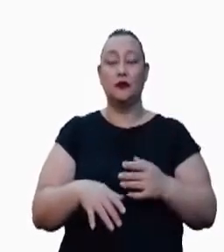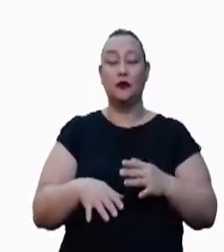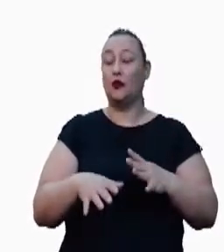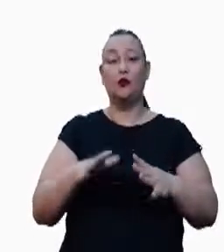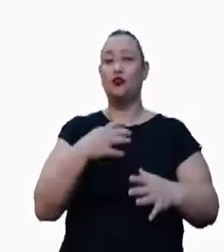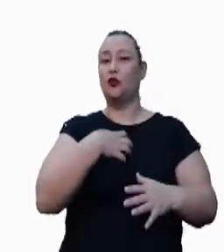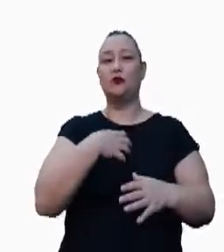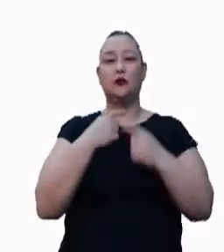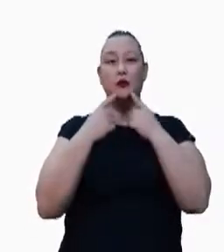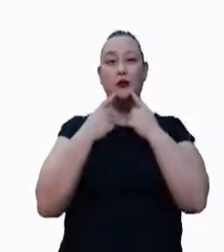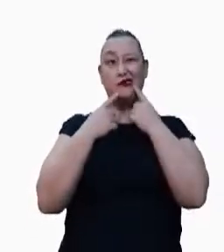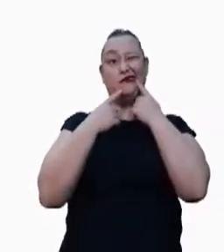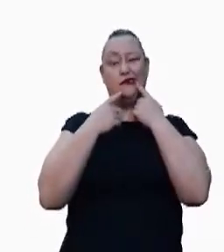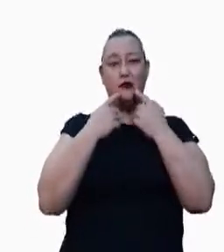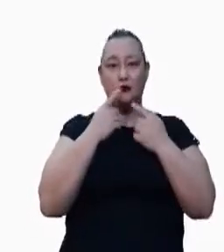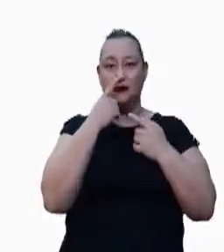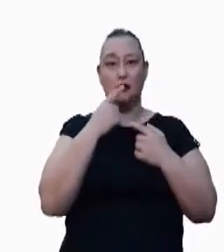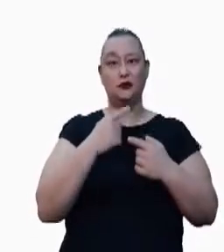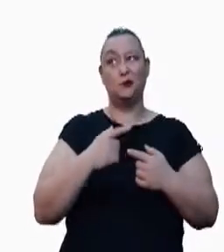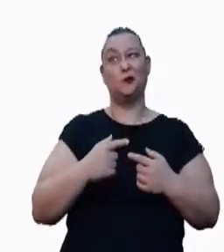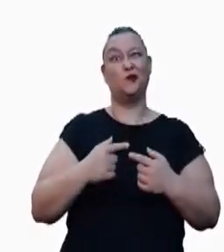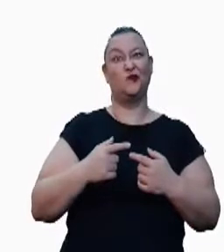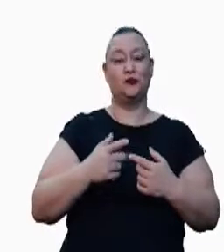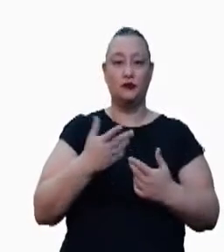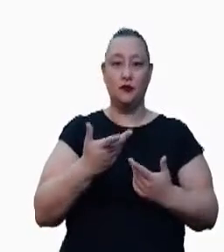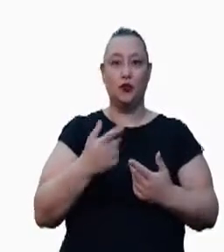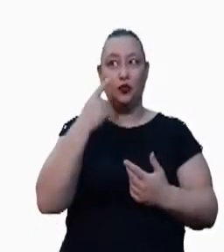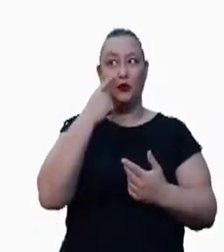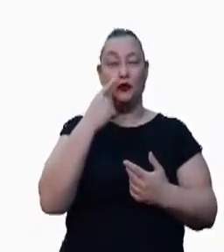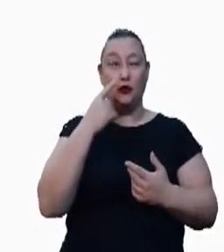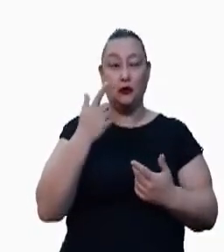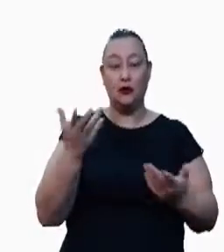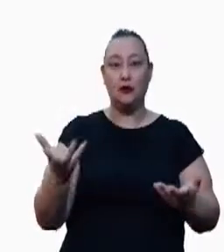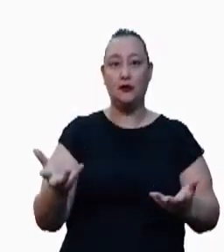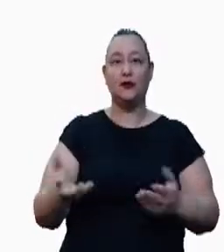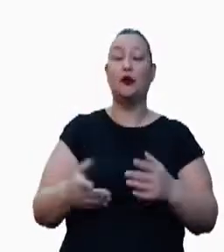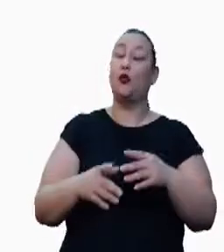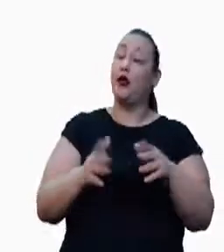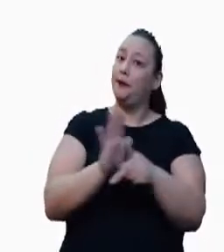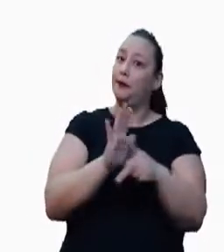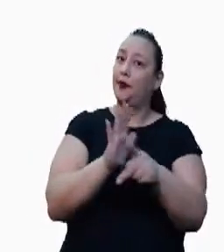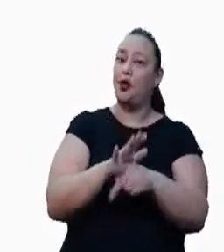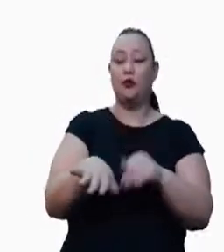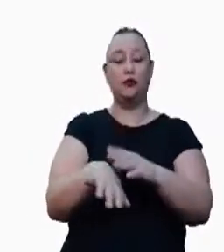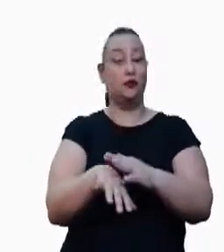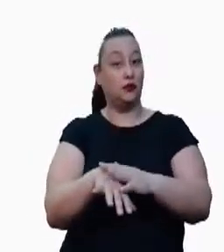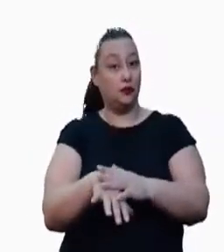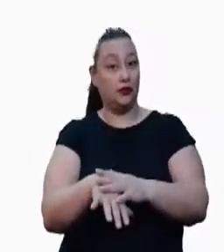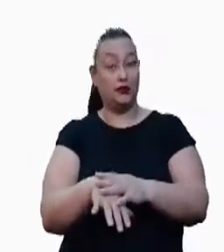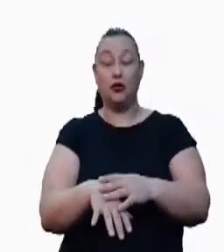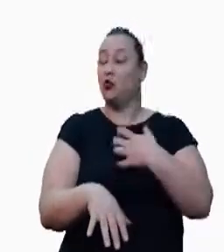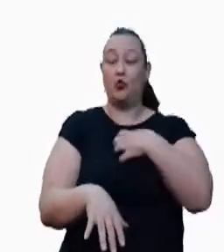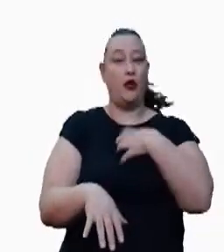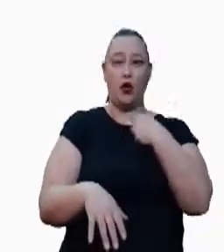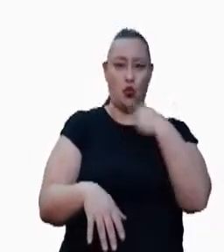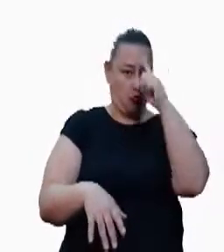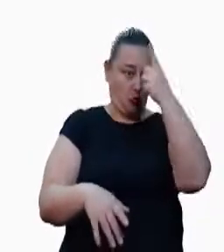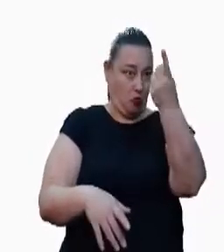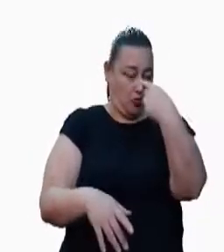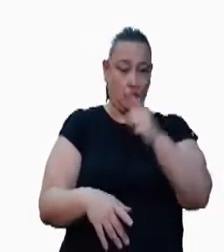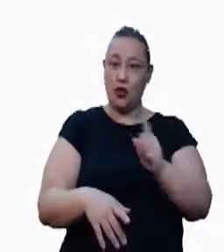A boca repuxa, o nariz torce para um lado, o olho pisca. Isso é um movimento involuntário, tá? É